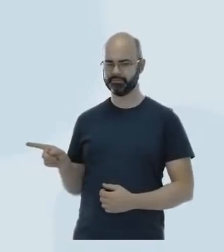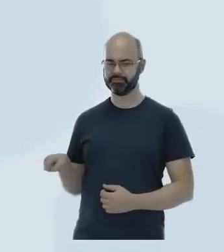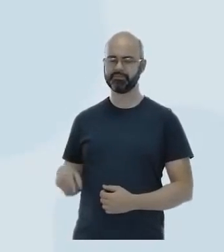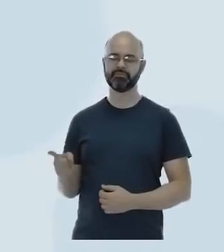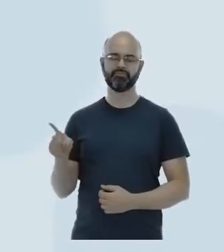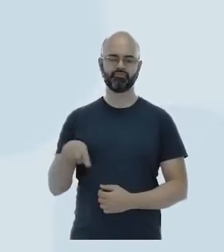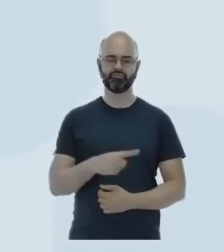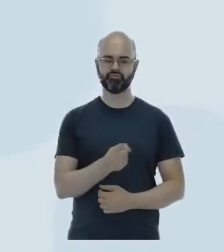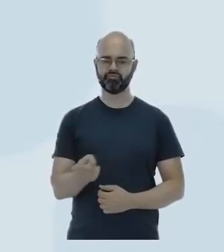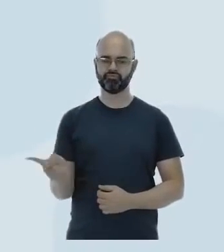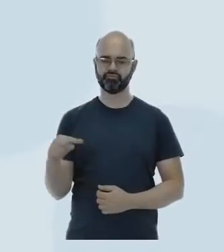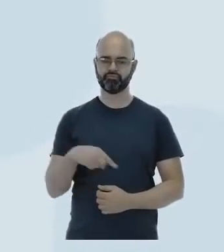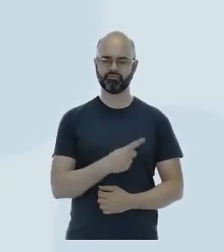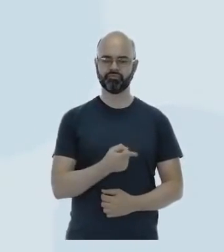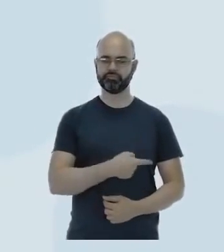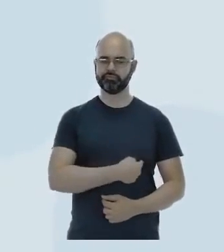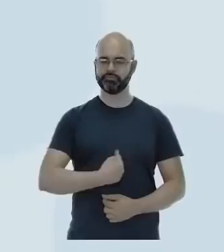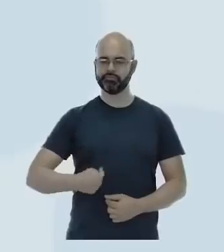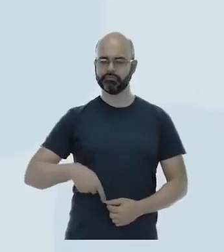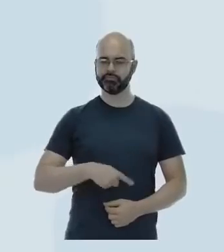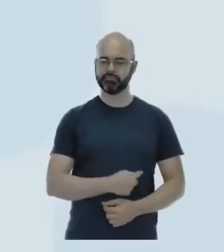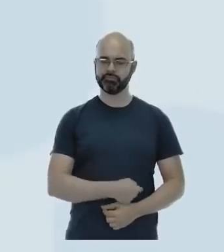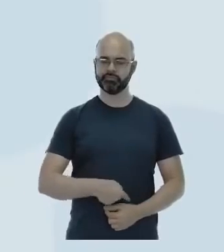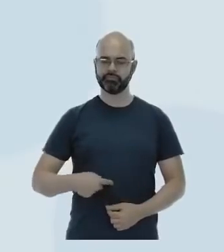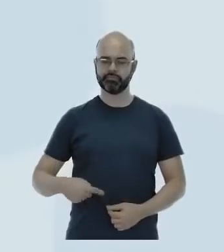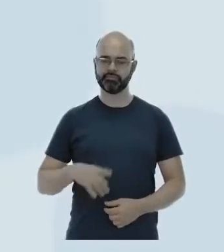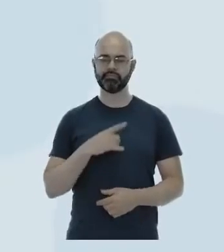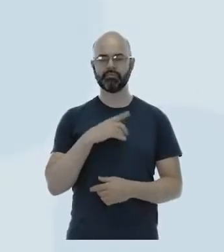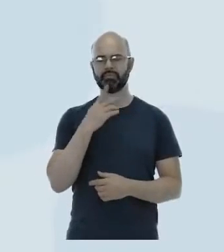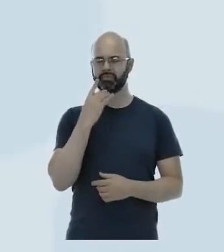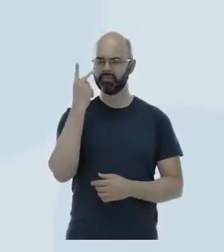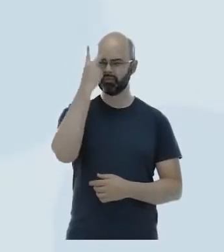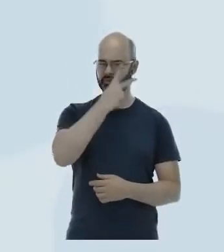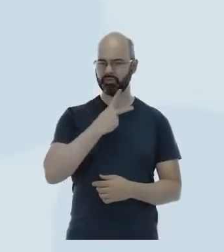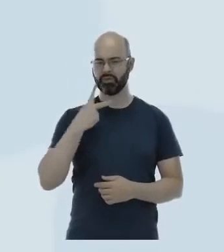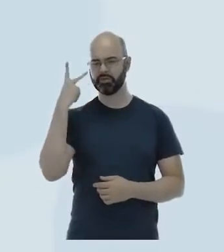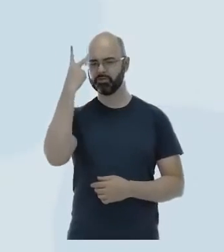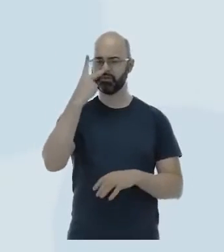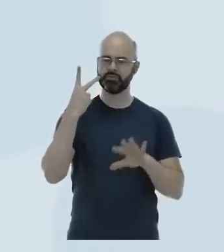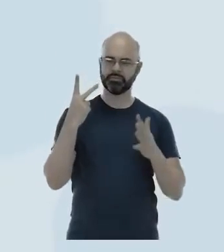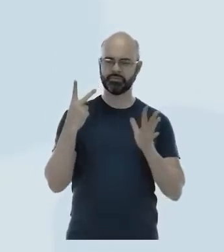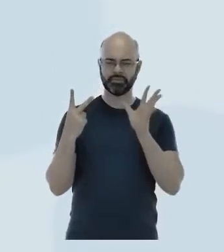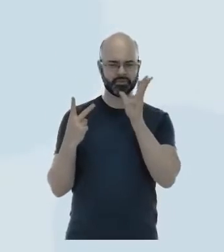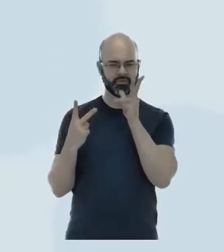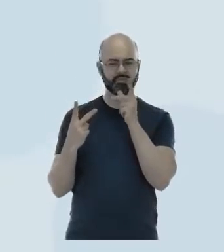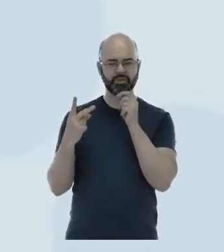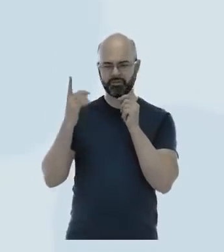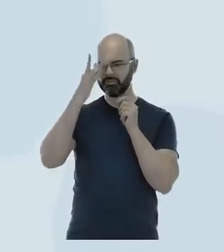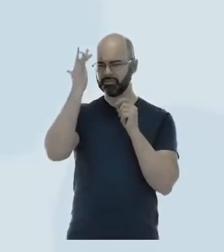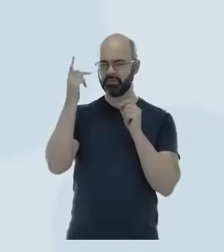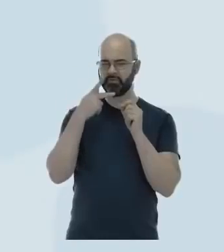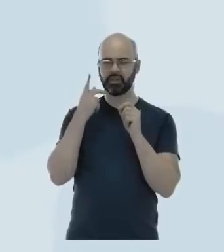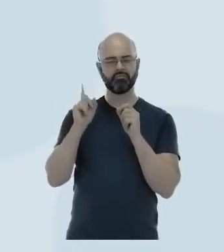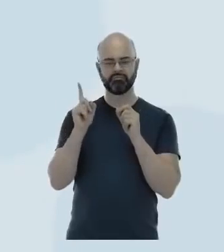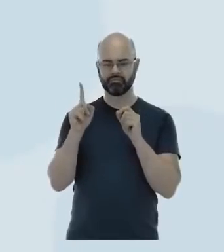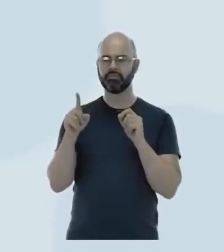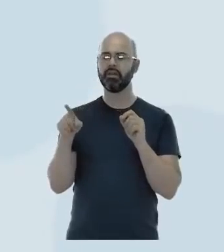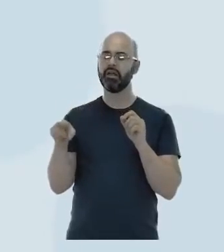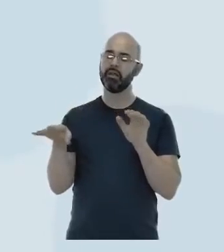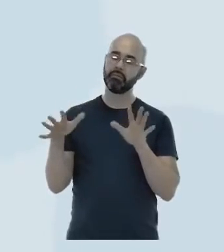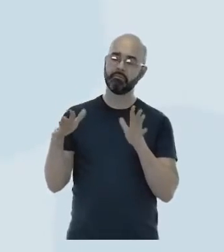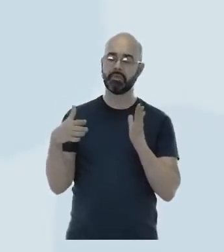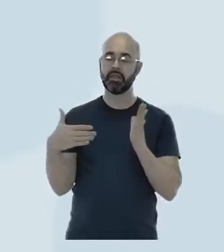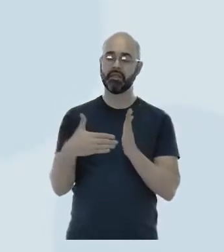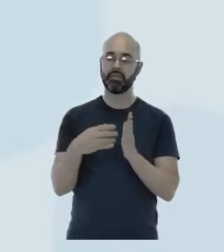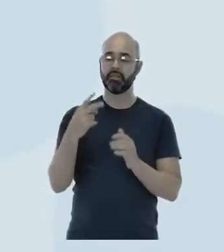Ele vai ficar passeando aqui. O pessoal fala que a digestão dura 2 horas, mas não é verdade, tá? A digestão pode durar até 24 horas, vai depender